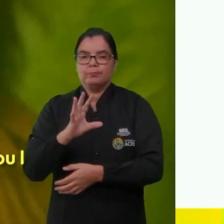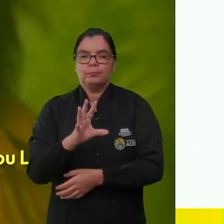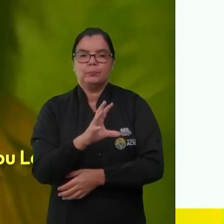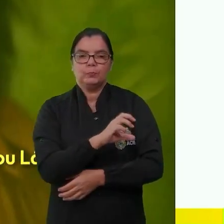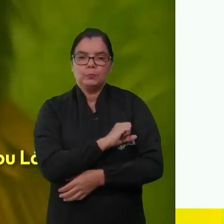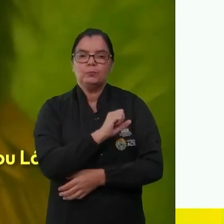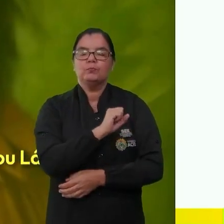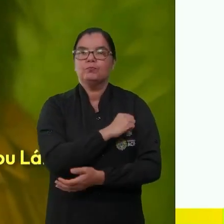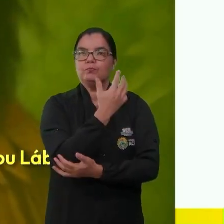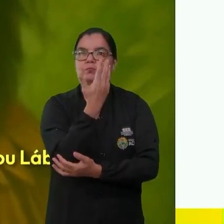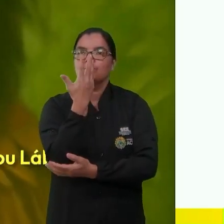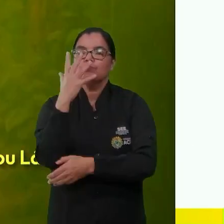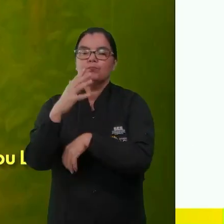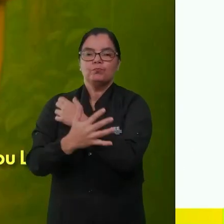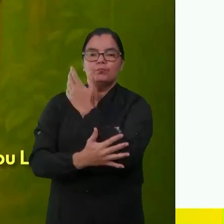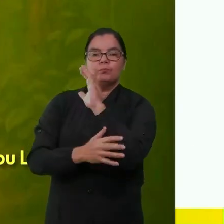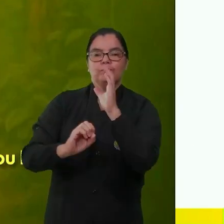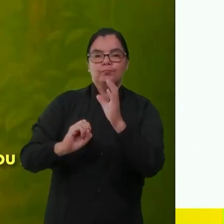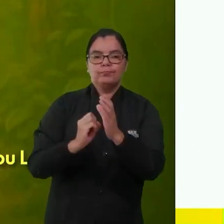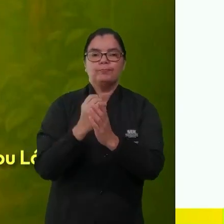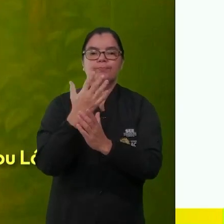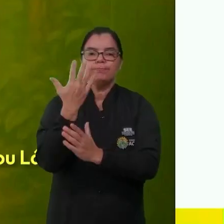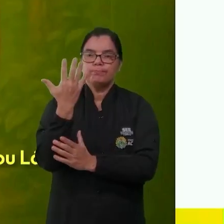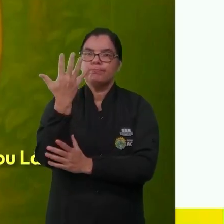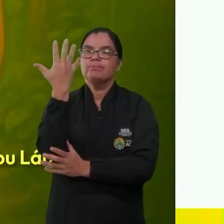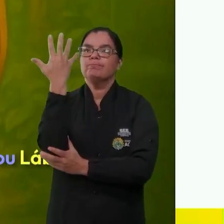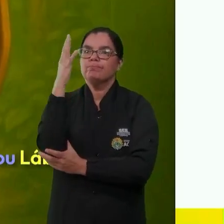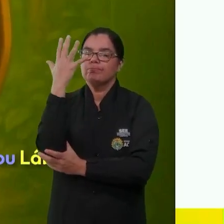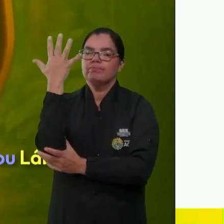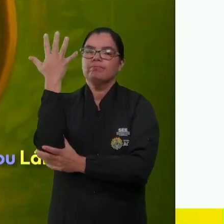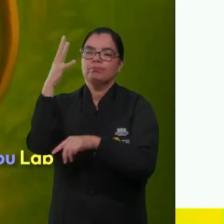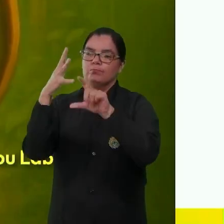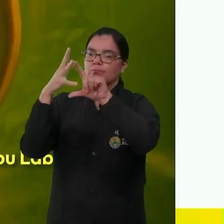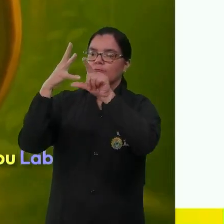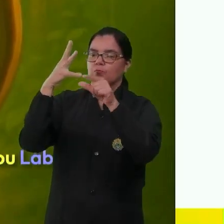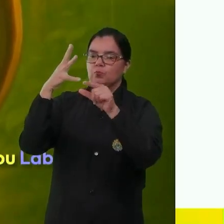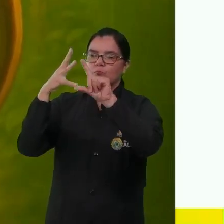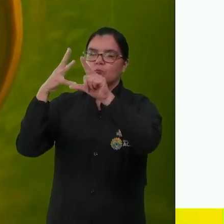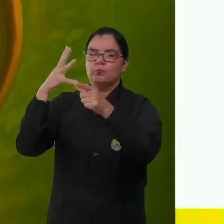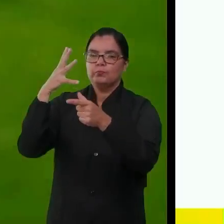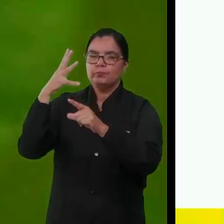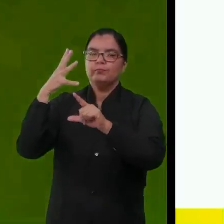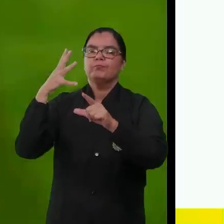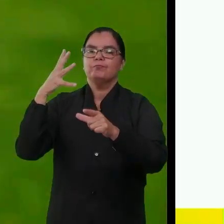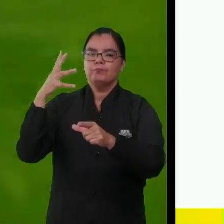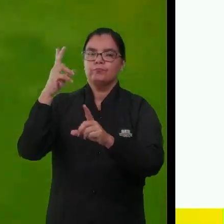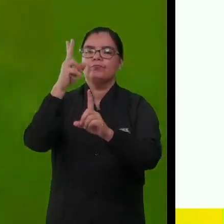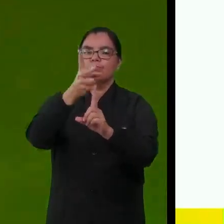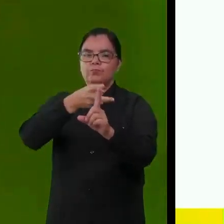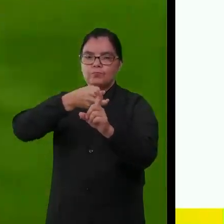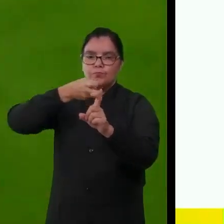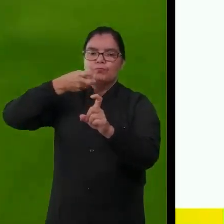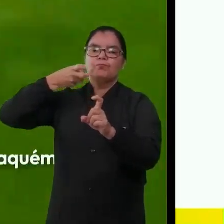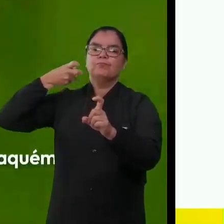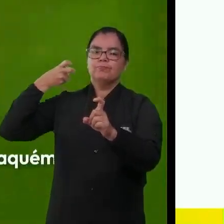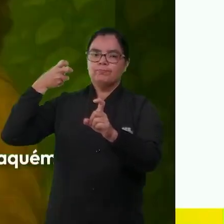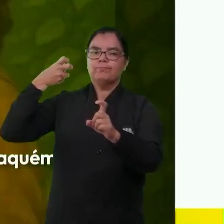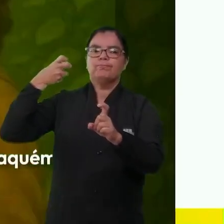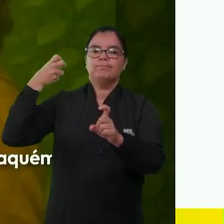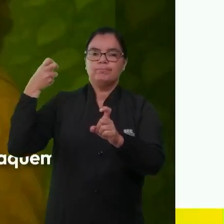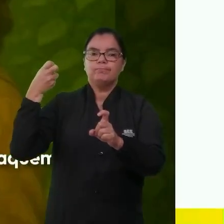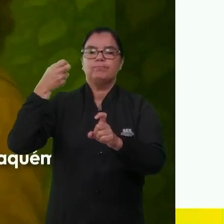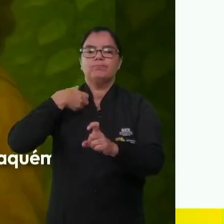que da mata brotou. Nas folhas som leve rasgou, lábios de mel flecha lançou,